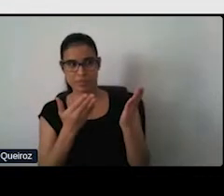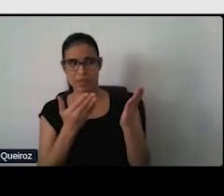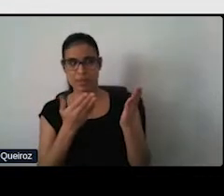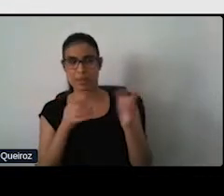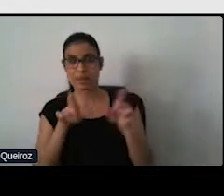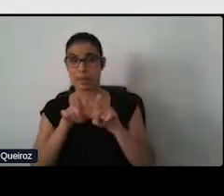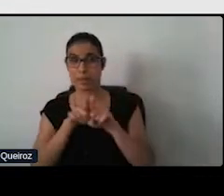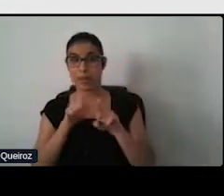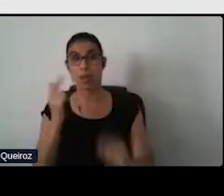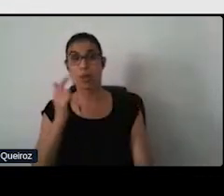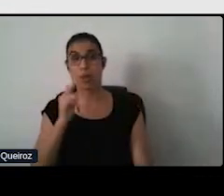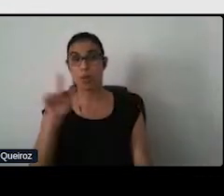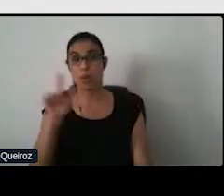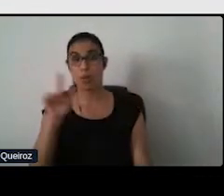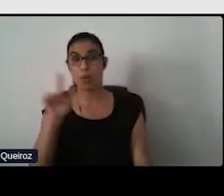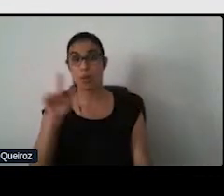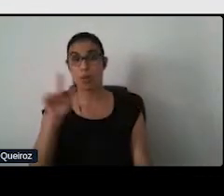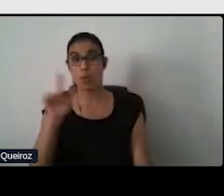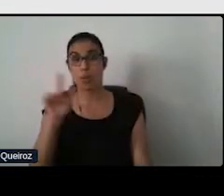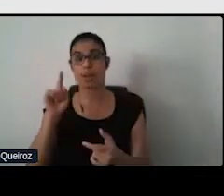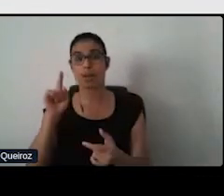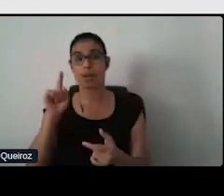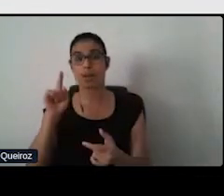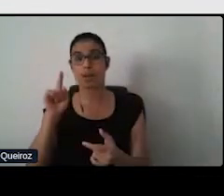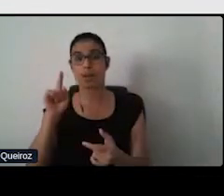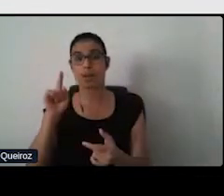da percepção dos tons de verde.